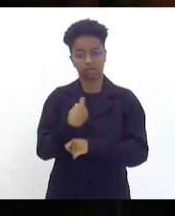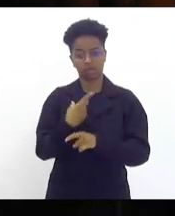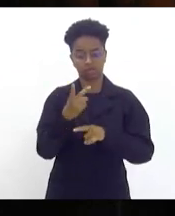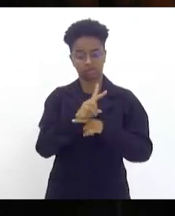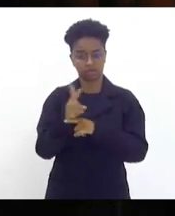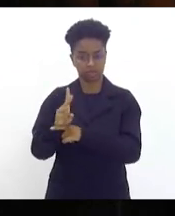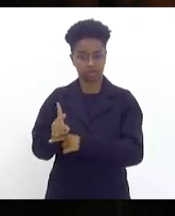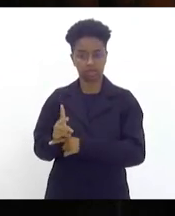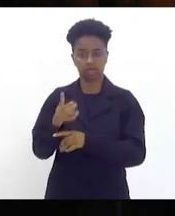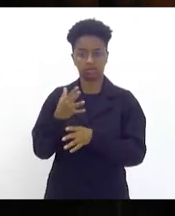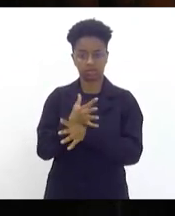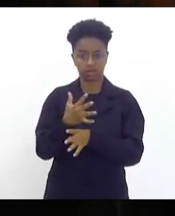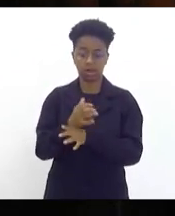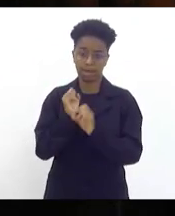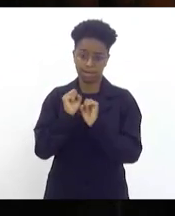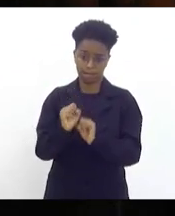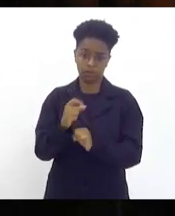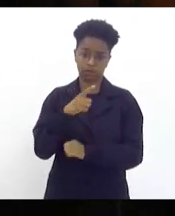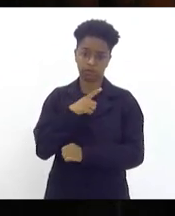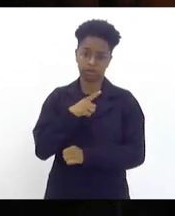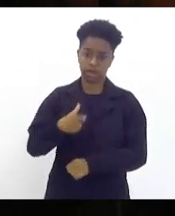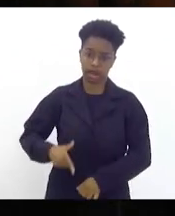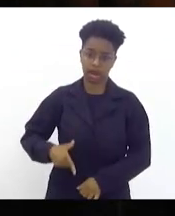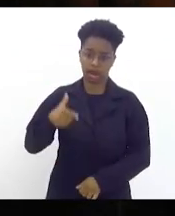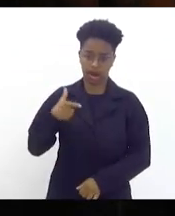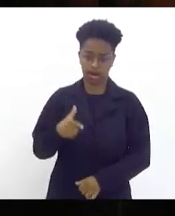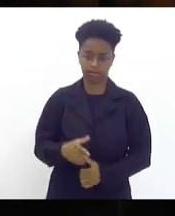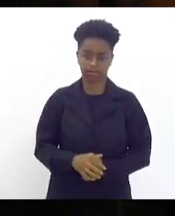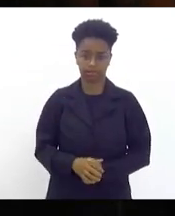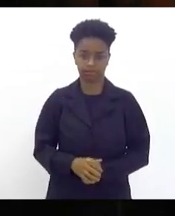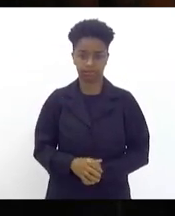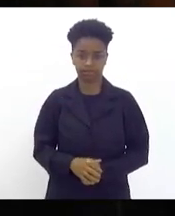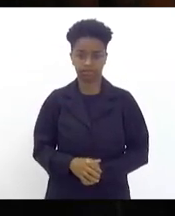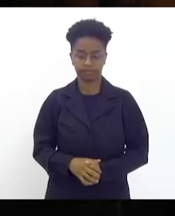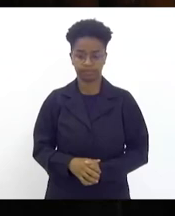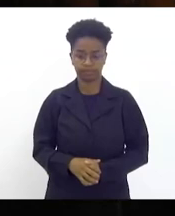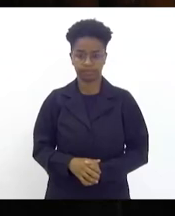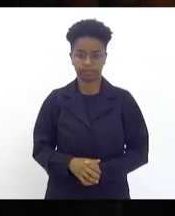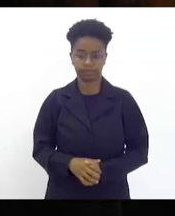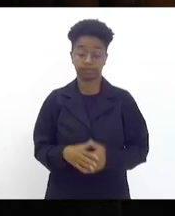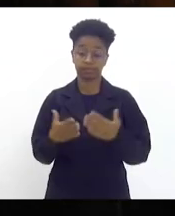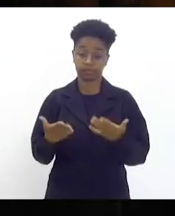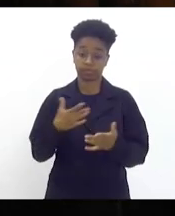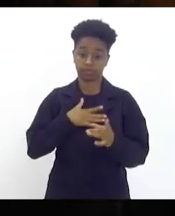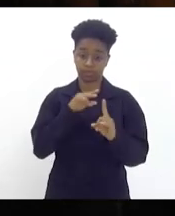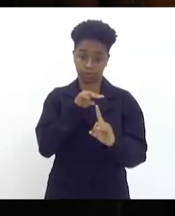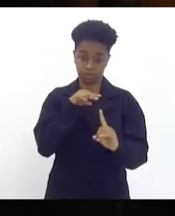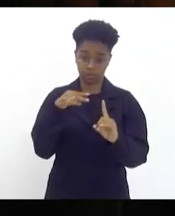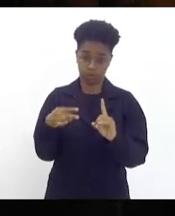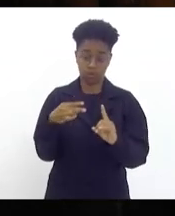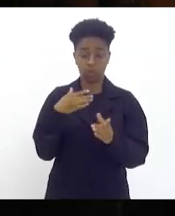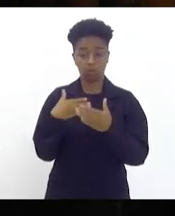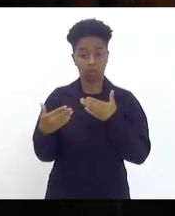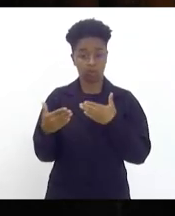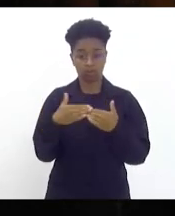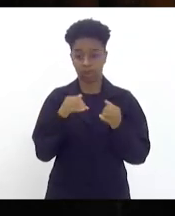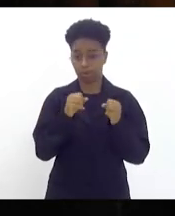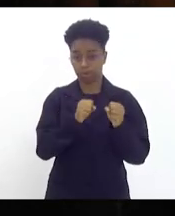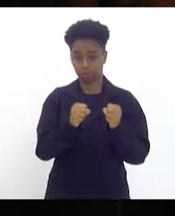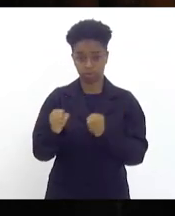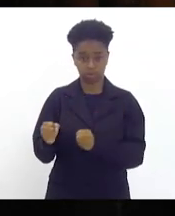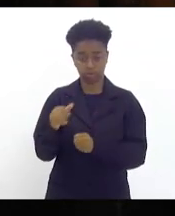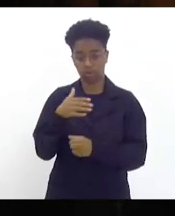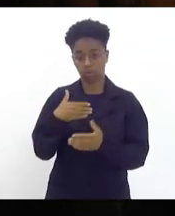Municipal possa ter arma de fogo então é ao meu ver em qualquer poder em qualquer